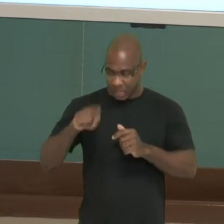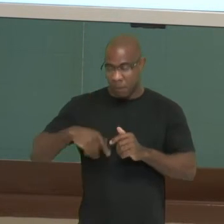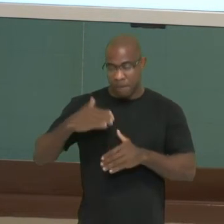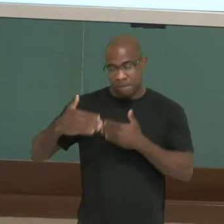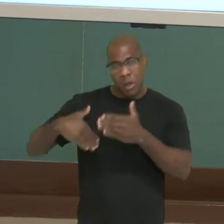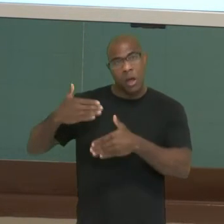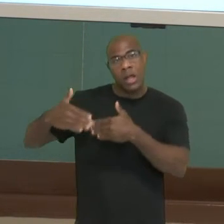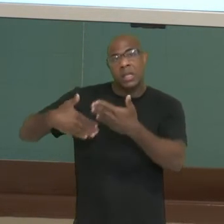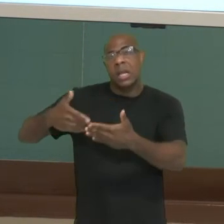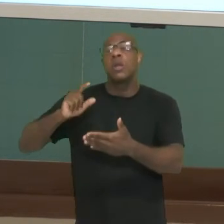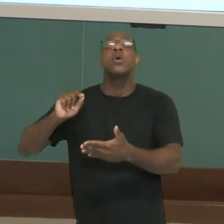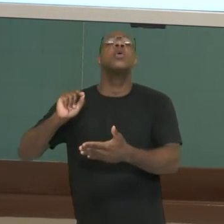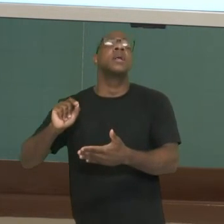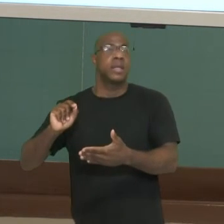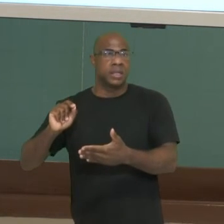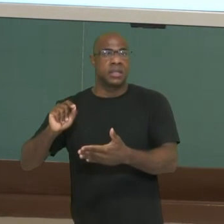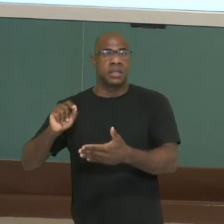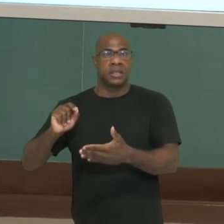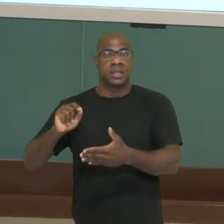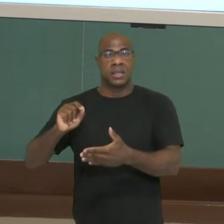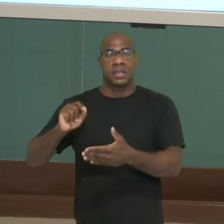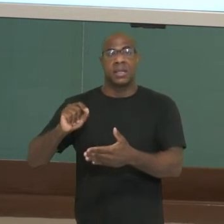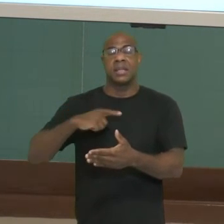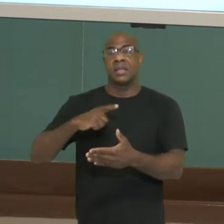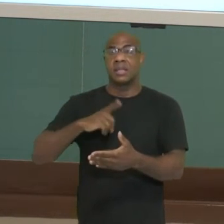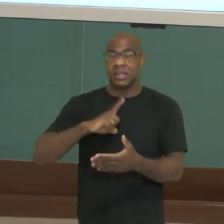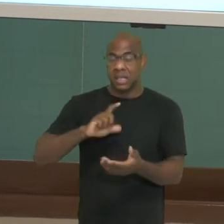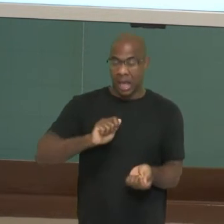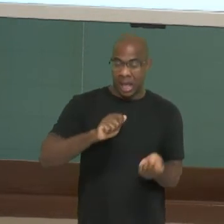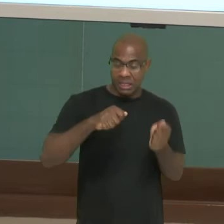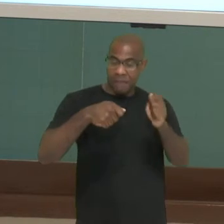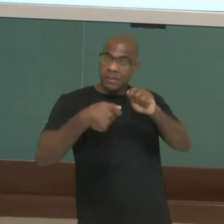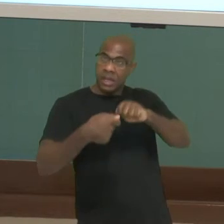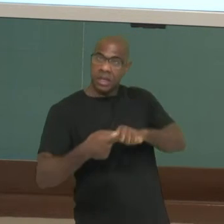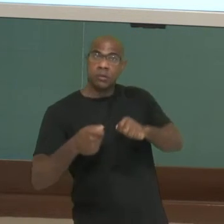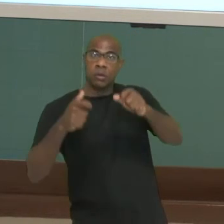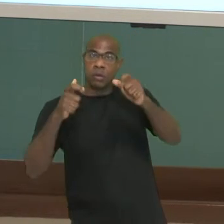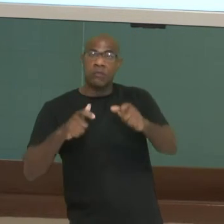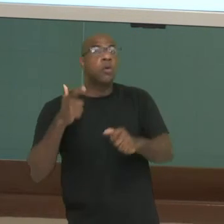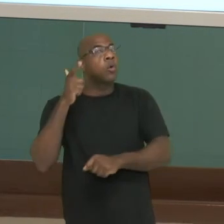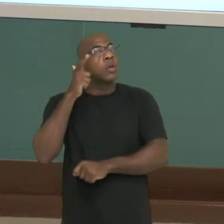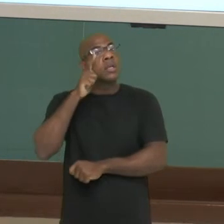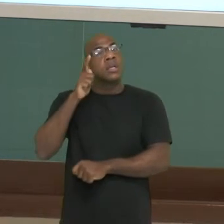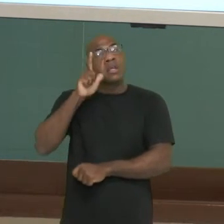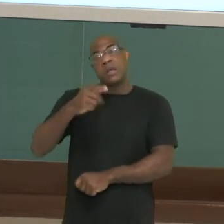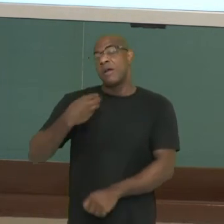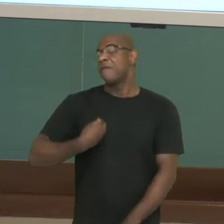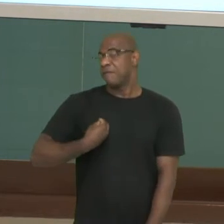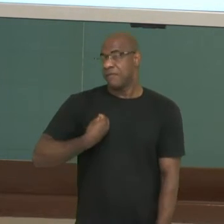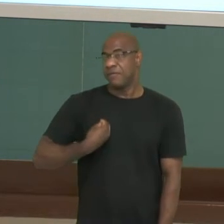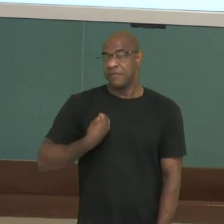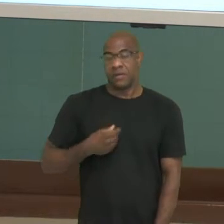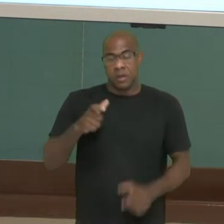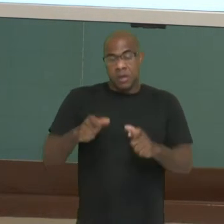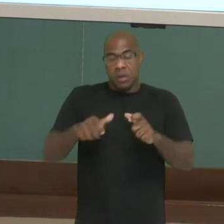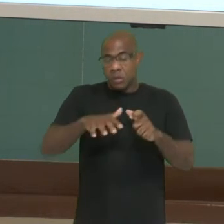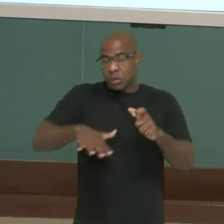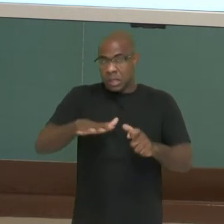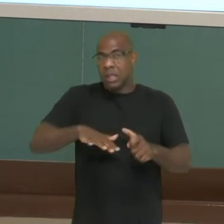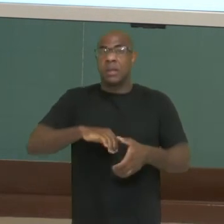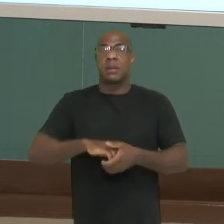onde os indivíduos mais adaptados vão conseguir sobreviver. Os